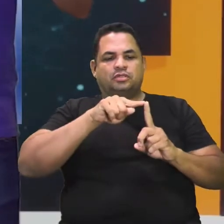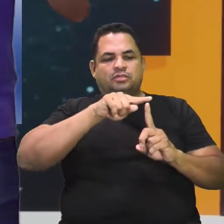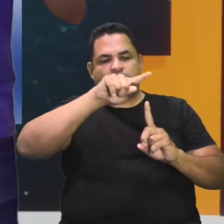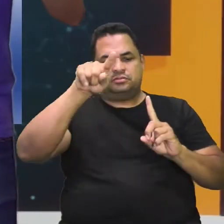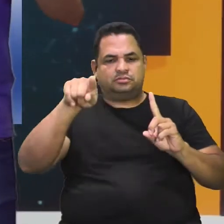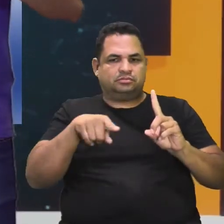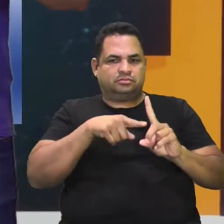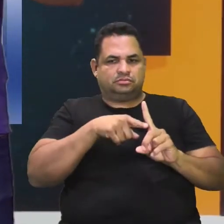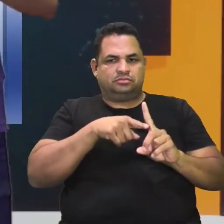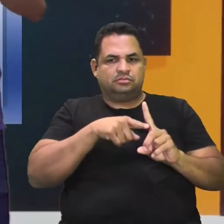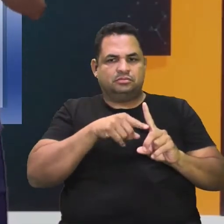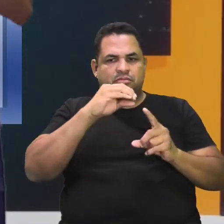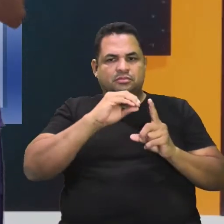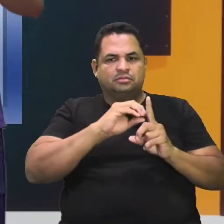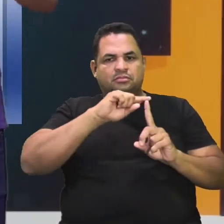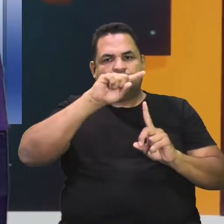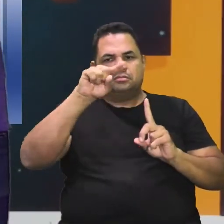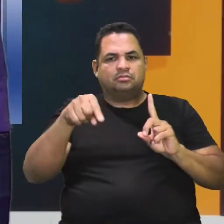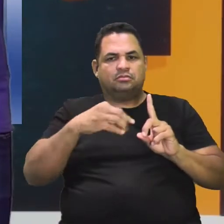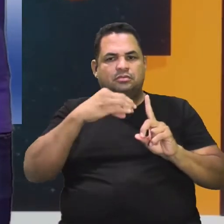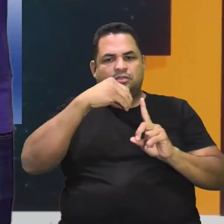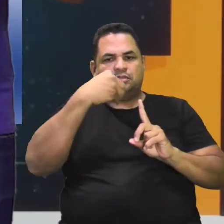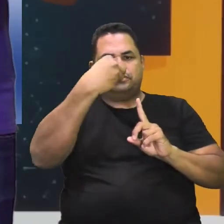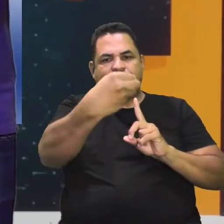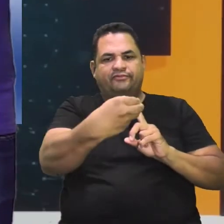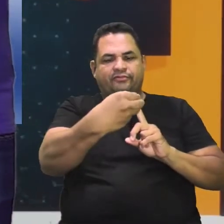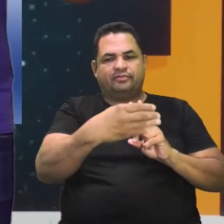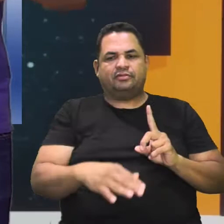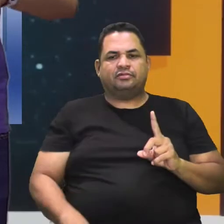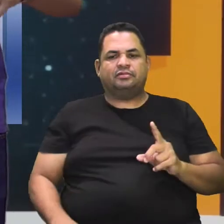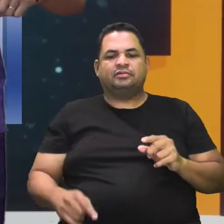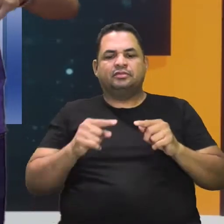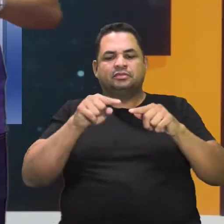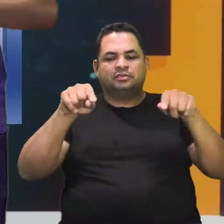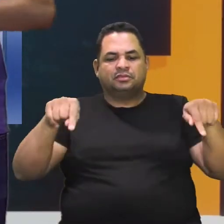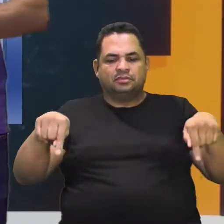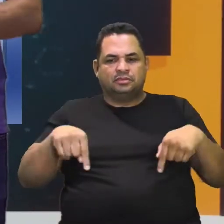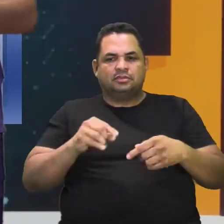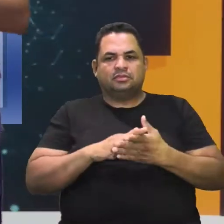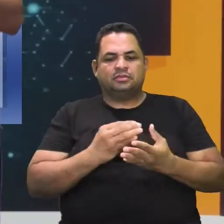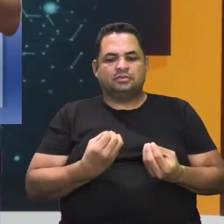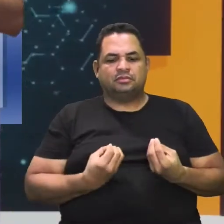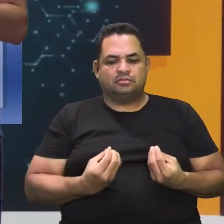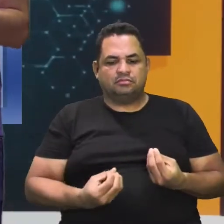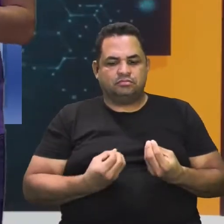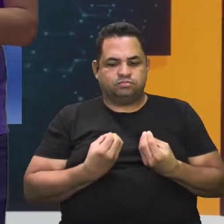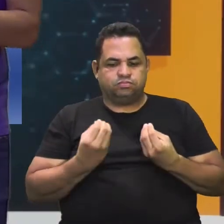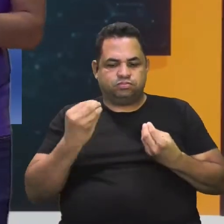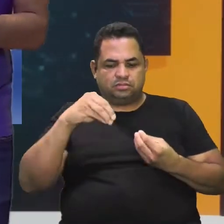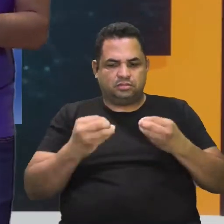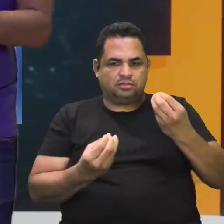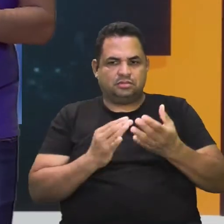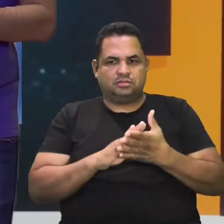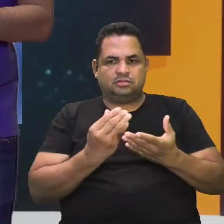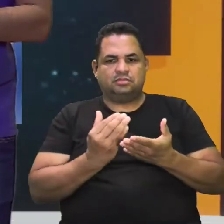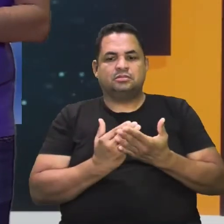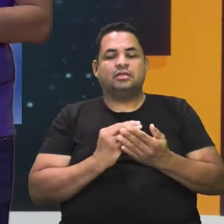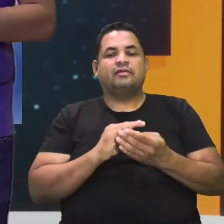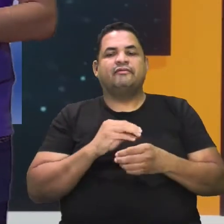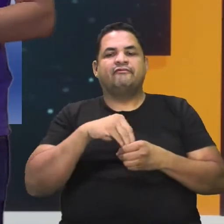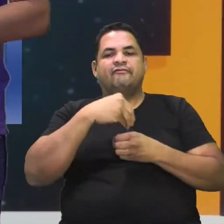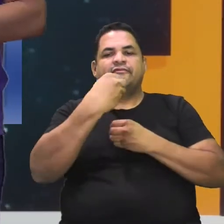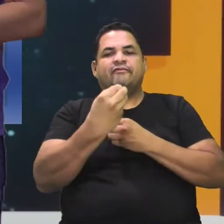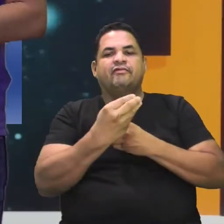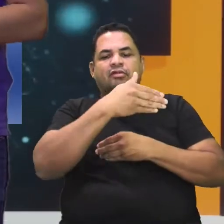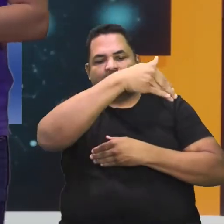diz, né? Está fora. Né? Vamos supor que eu cerquei ali o meu terreno e plantei um pé de árvore que fica por fora do